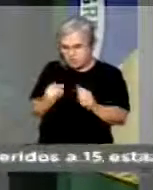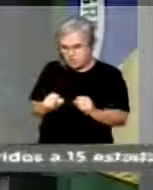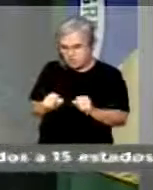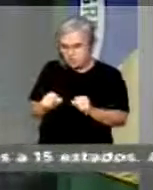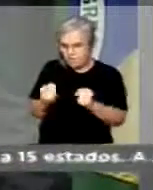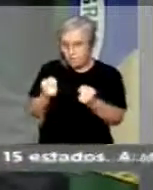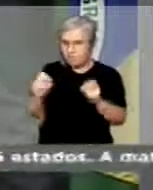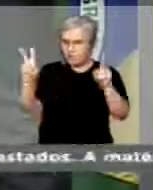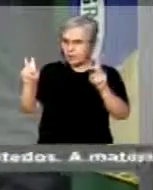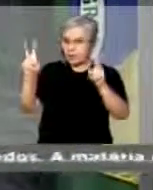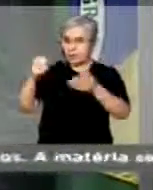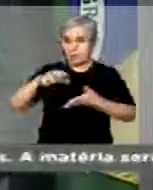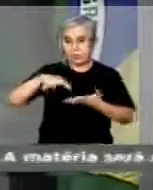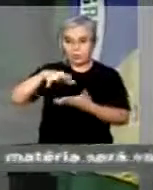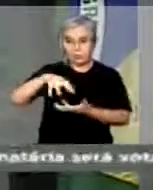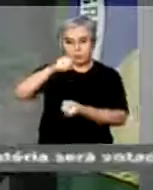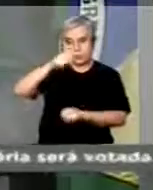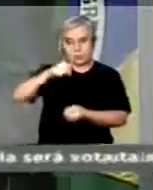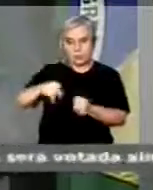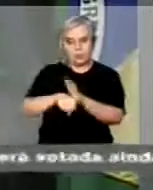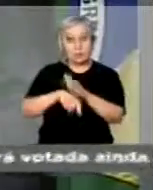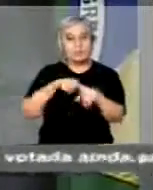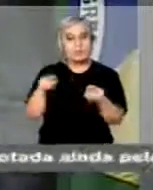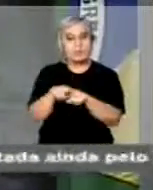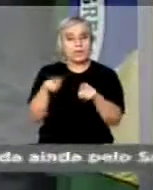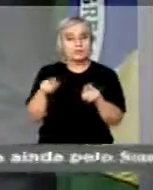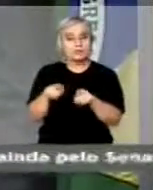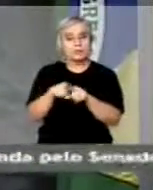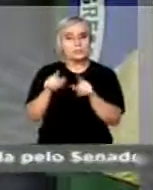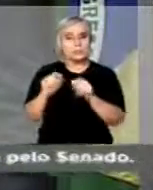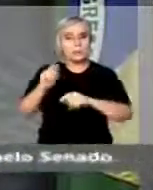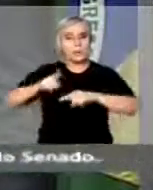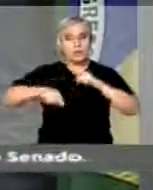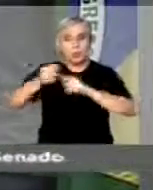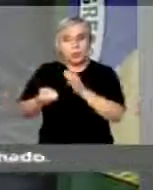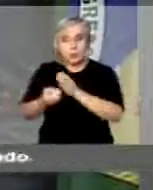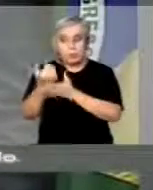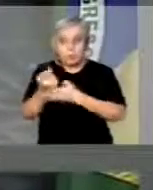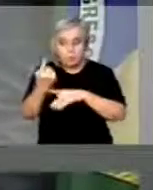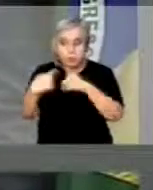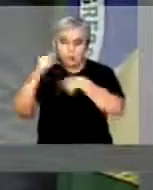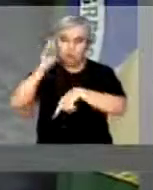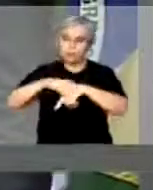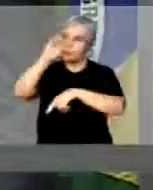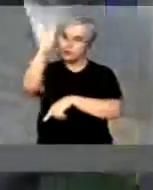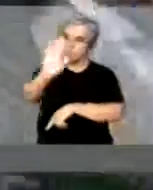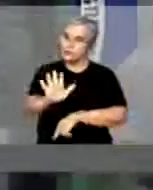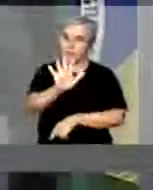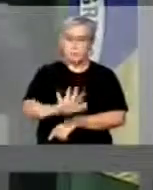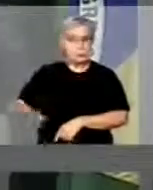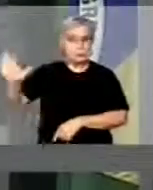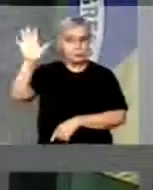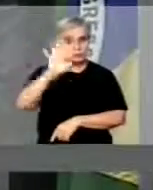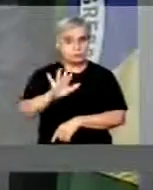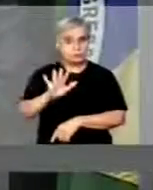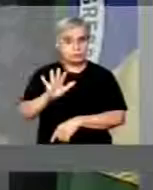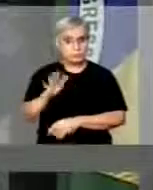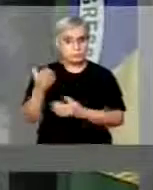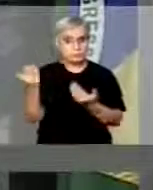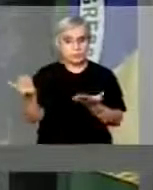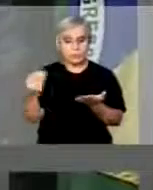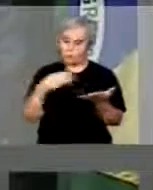as questões da sustentabilidade, quanto com a produção e o desenvolvimento do Brasil, o